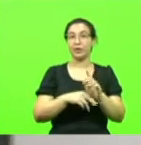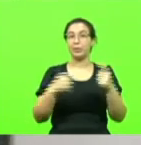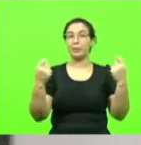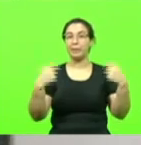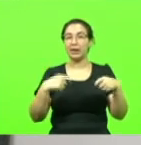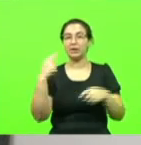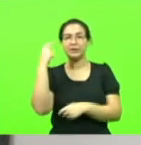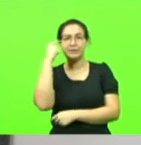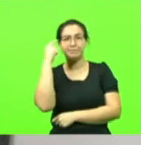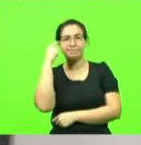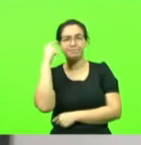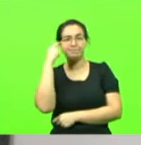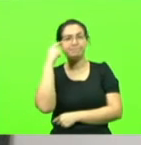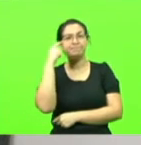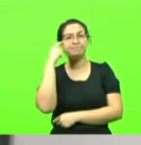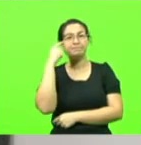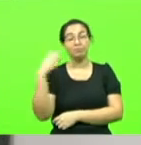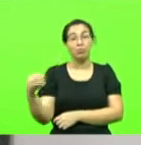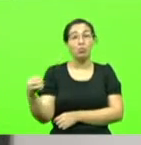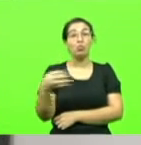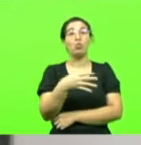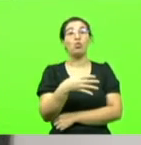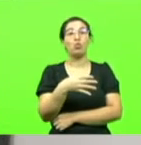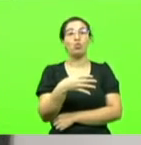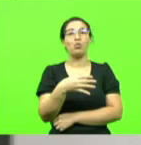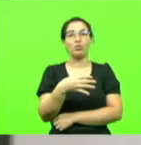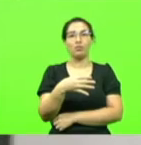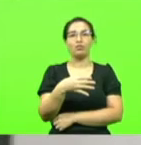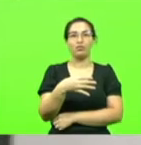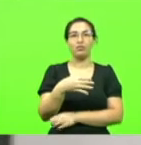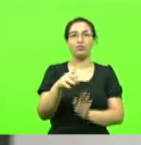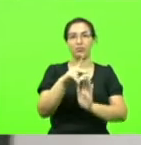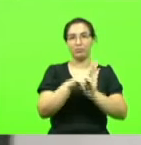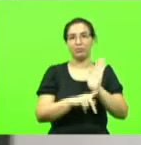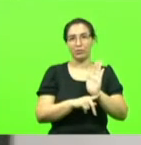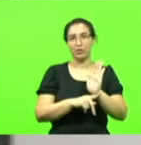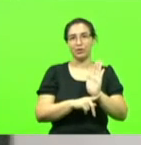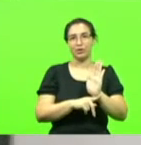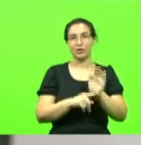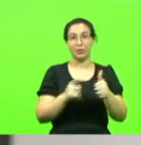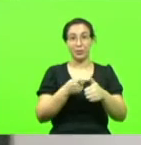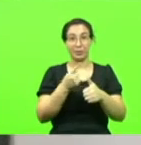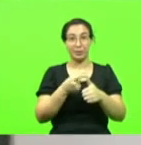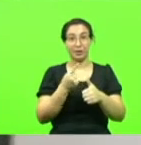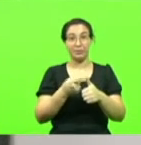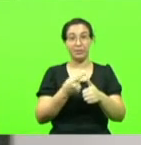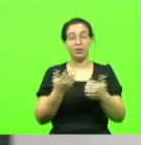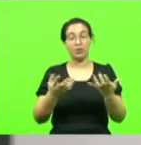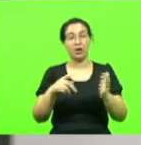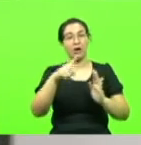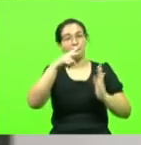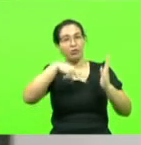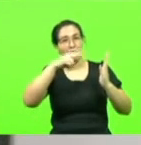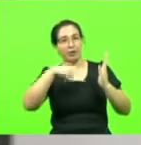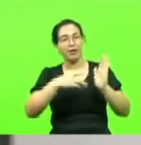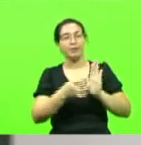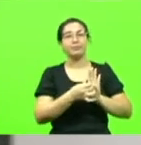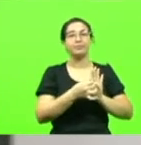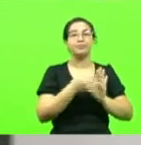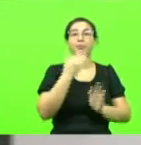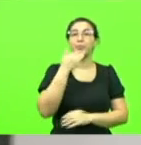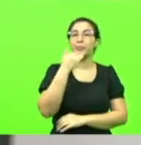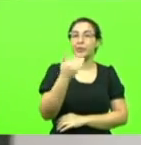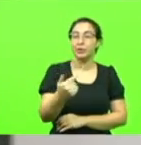apensar o projeto mais novo ao projeto mais antigo e por isso eu quero ler esse requerimento